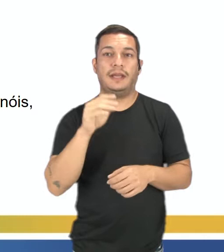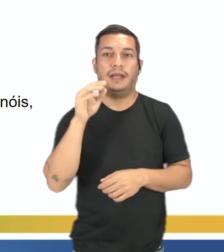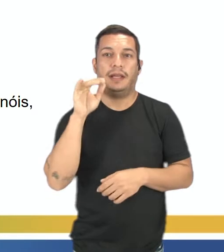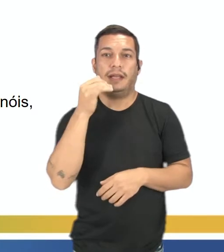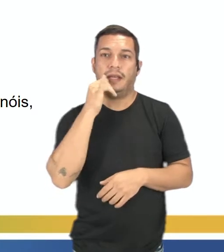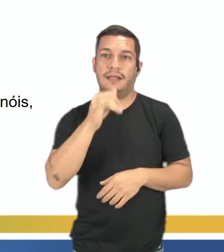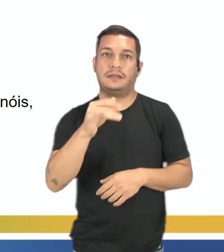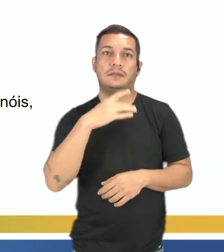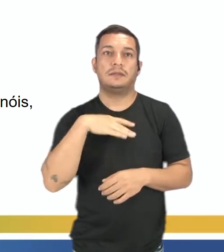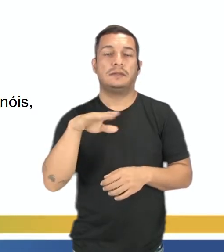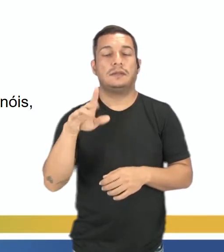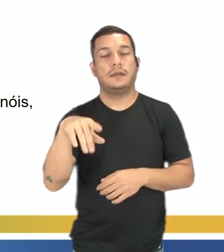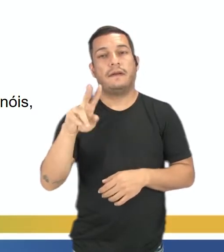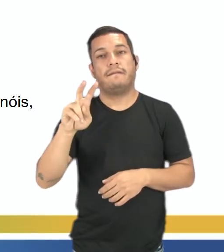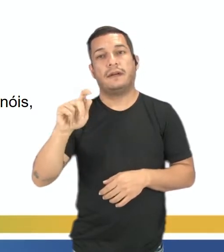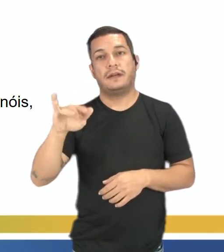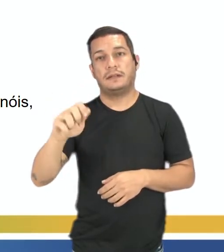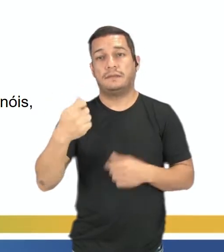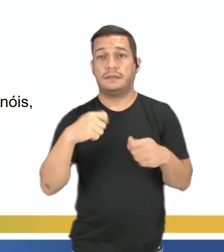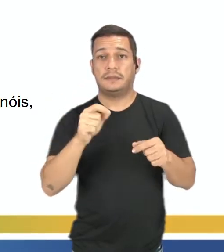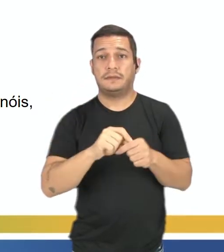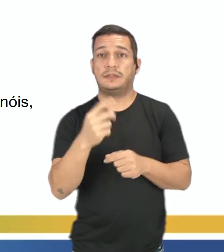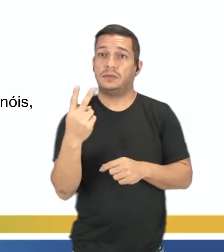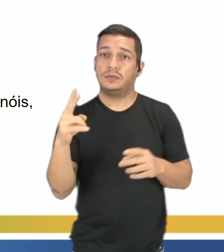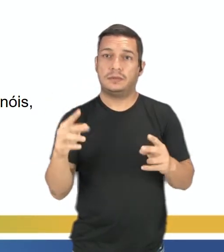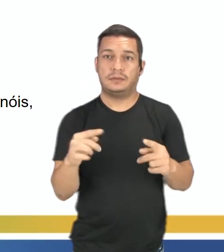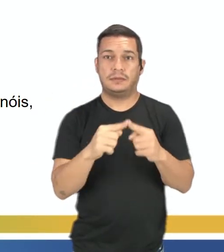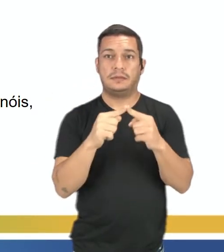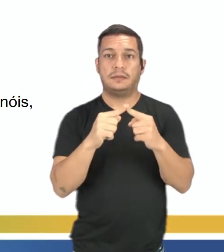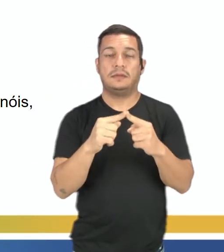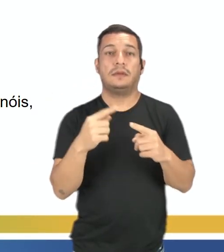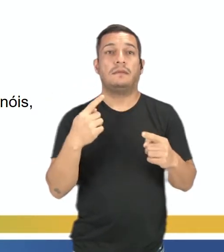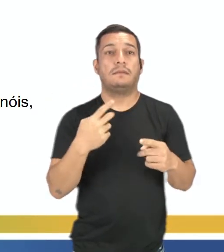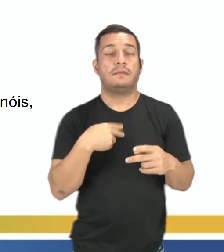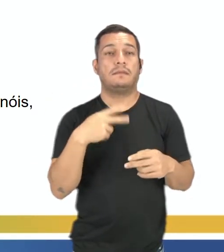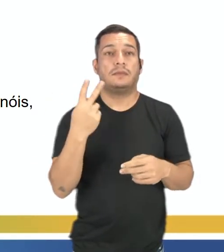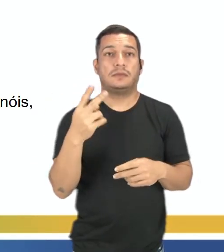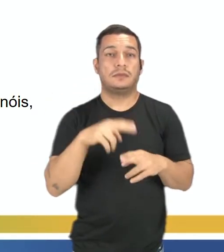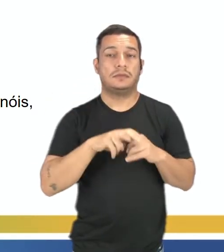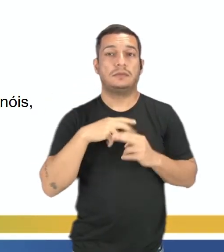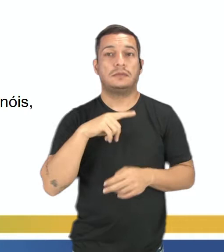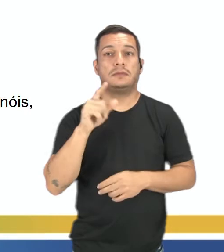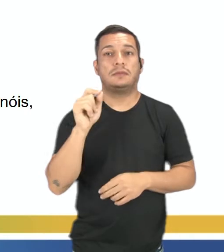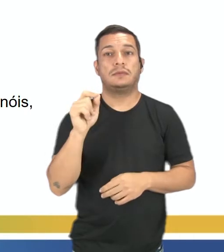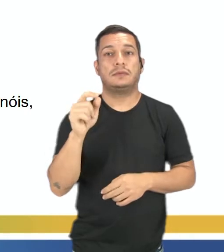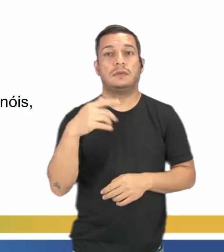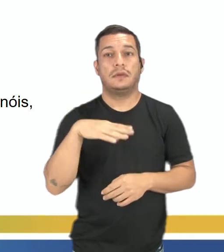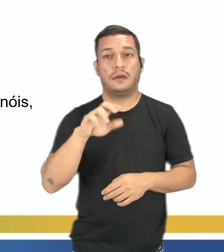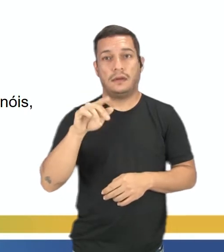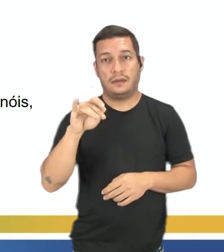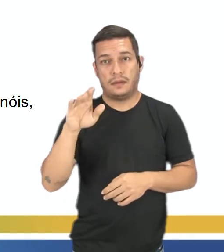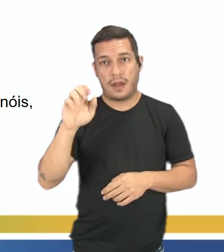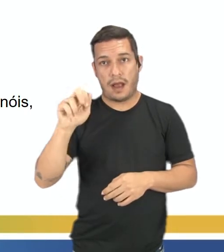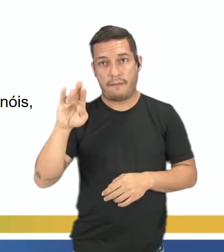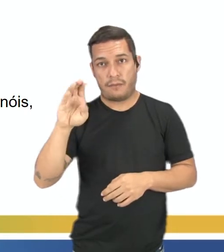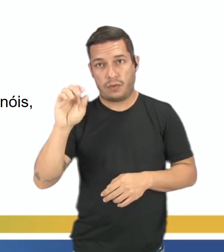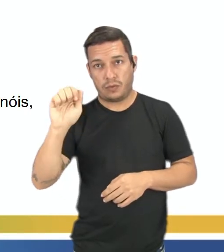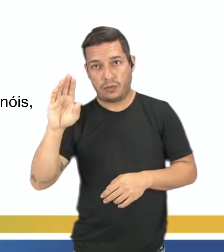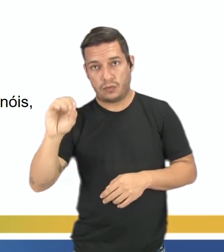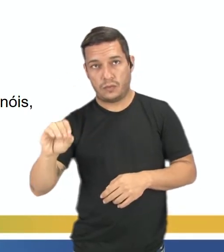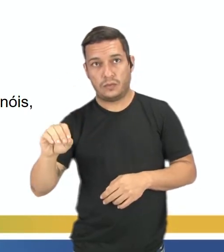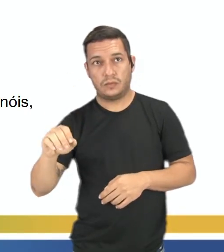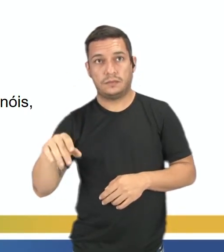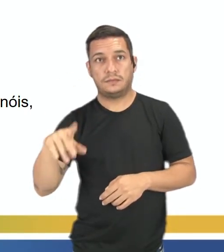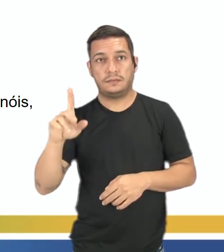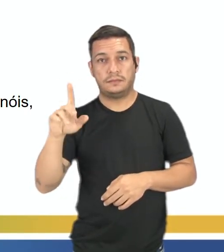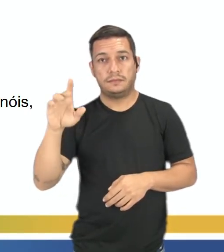camada na camada de valência ele precisa fazer duas ligações portanto teremos aqui uma cadeia de carbono para cá